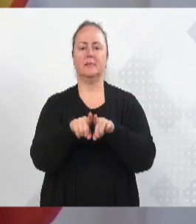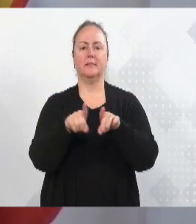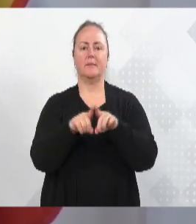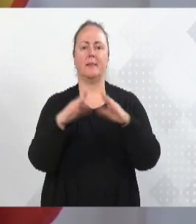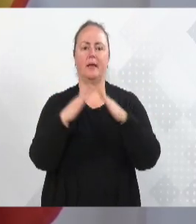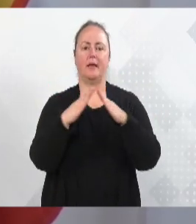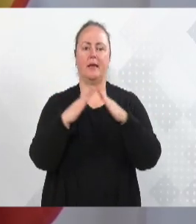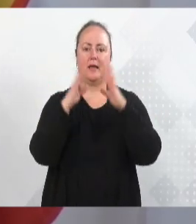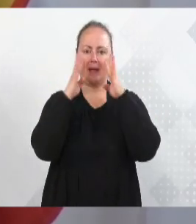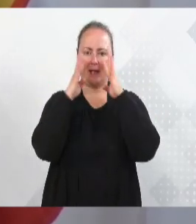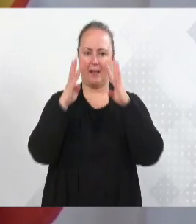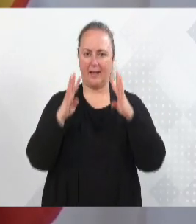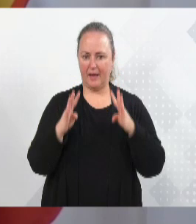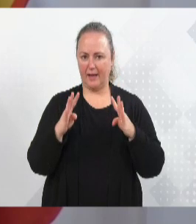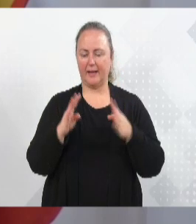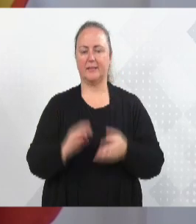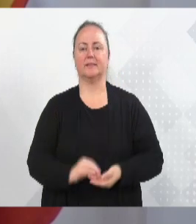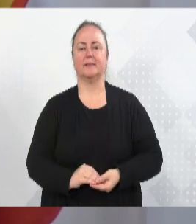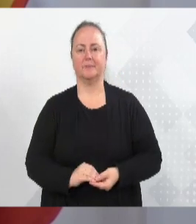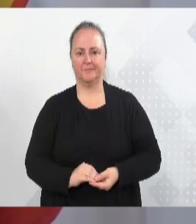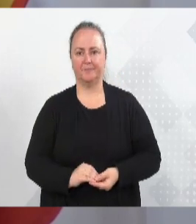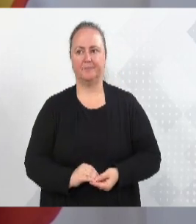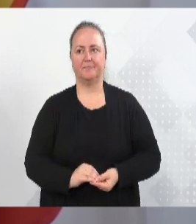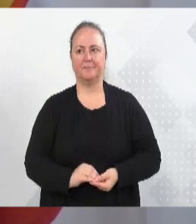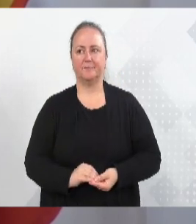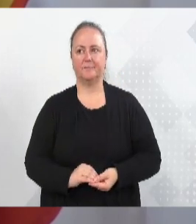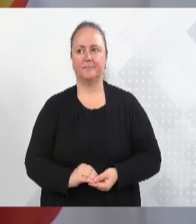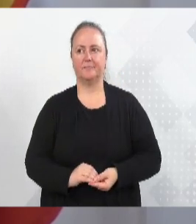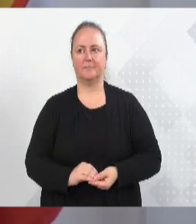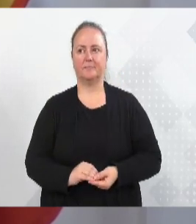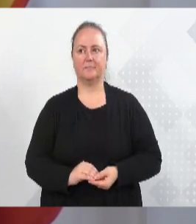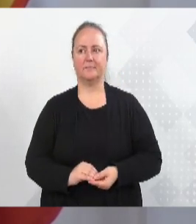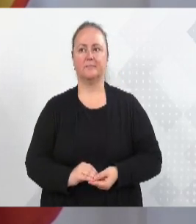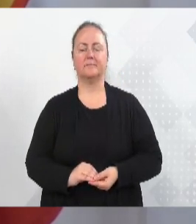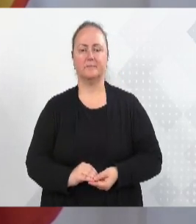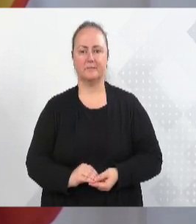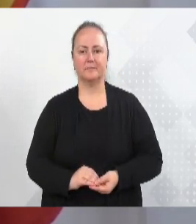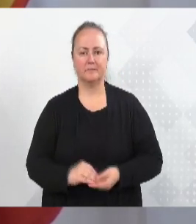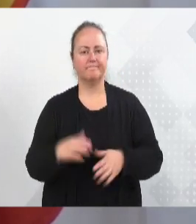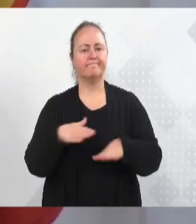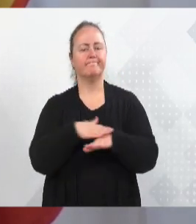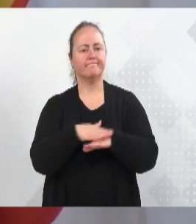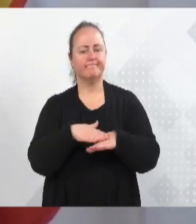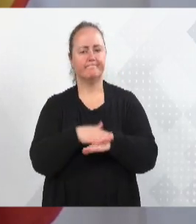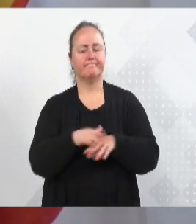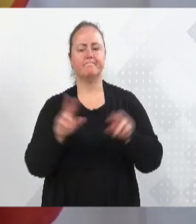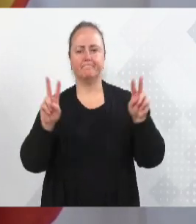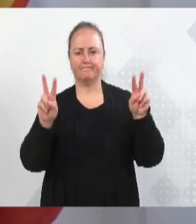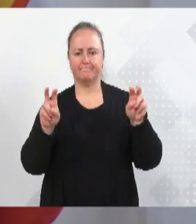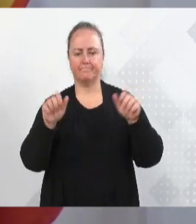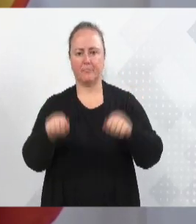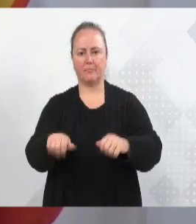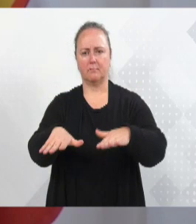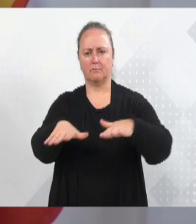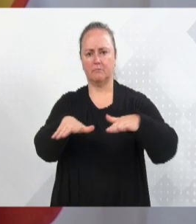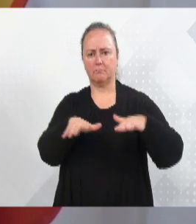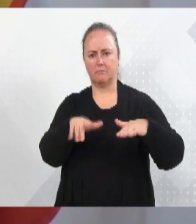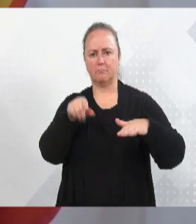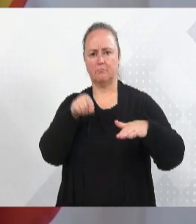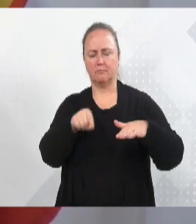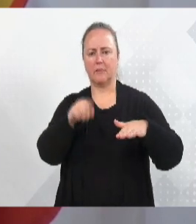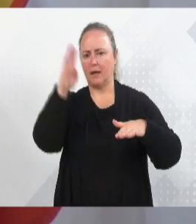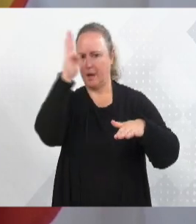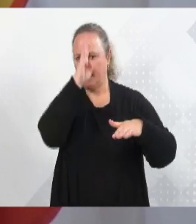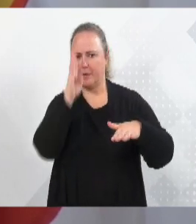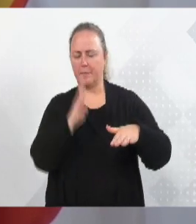residências. Quero começar a minha fala aqui mencionando a primeira audiência do Brasil